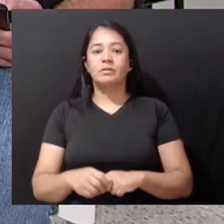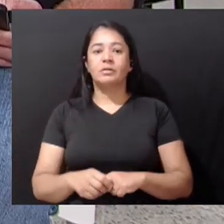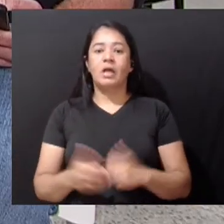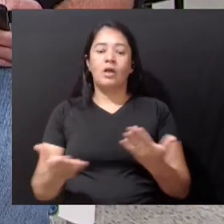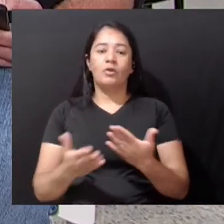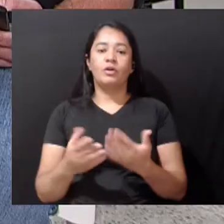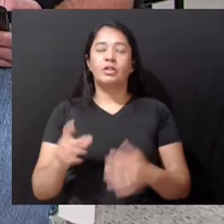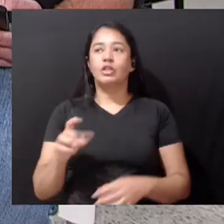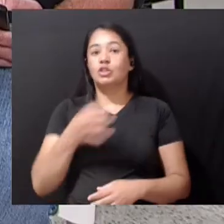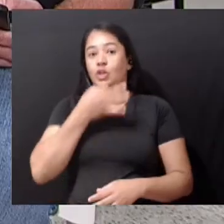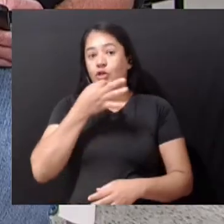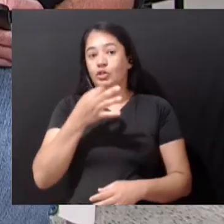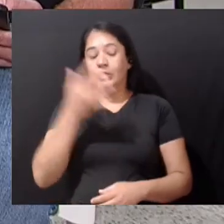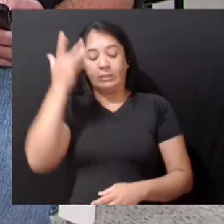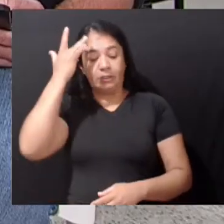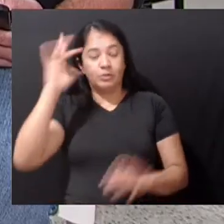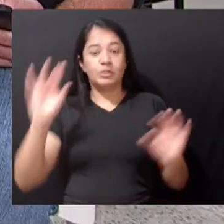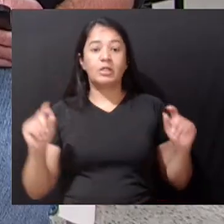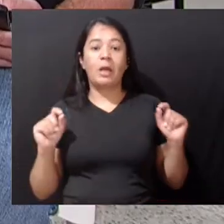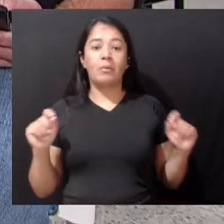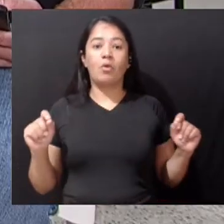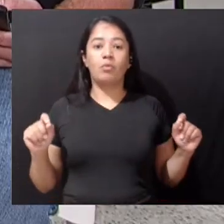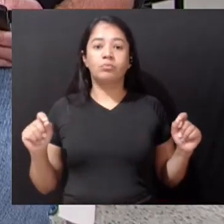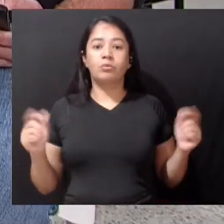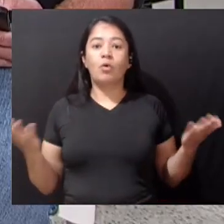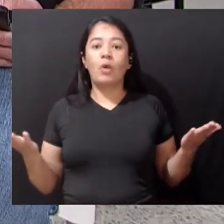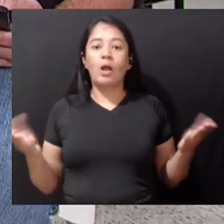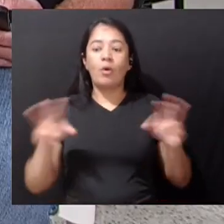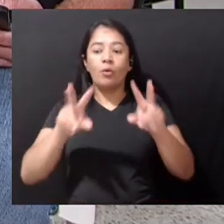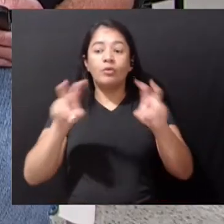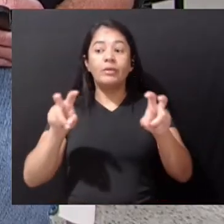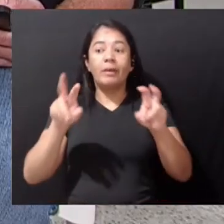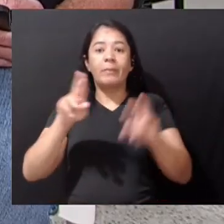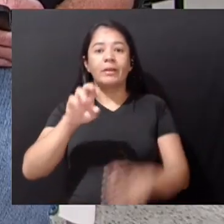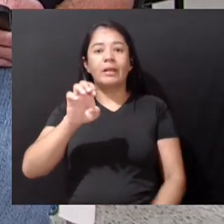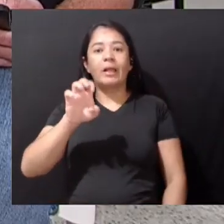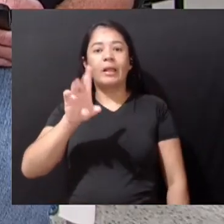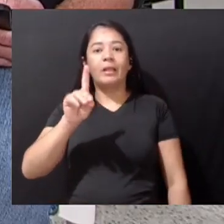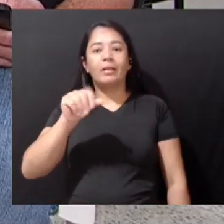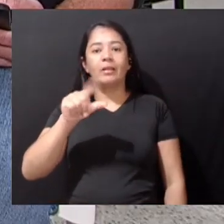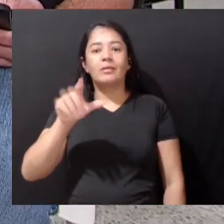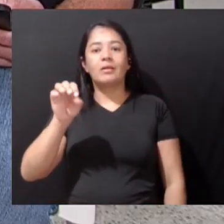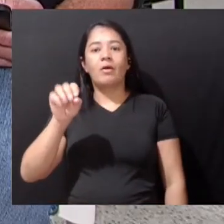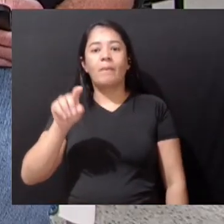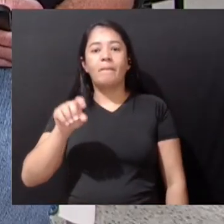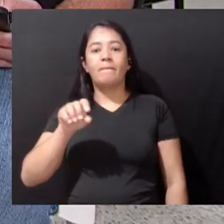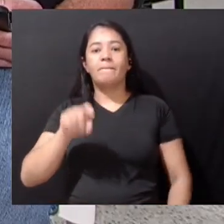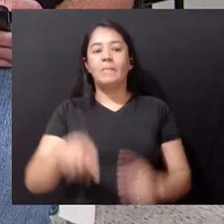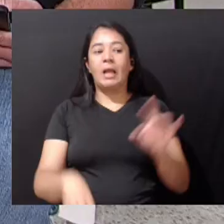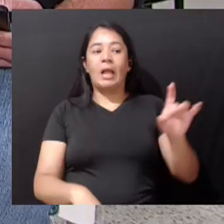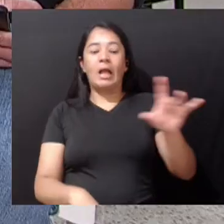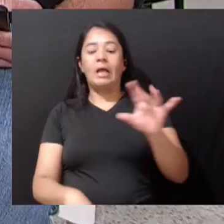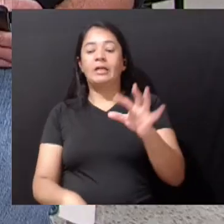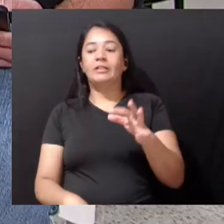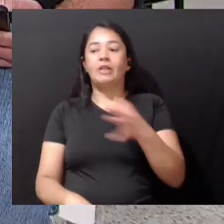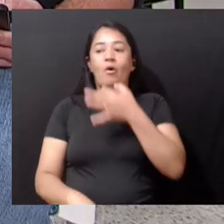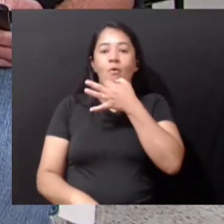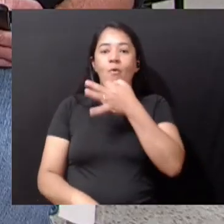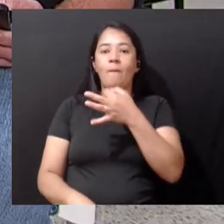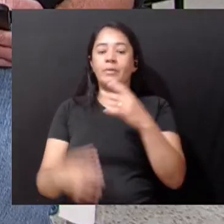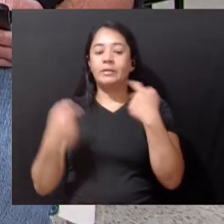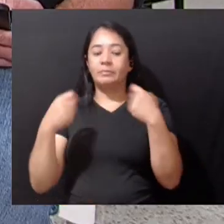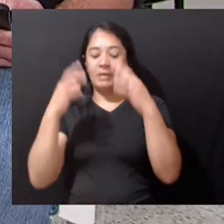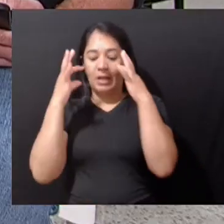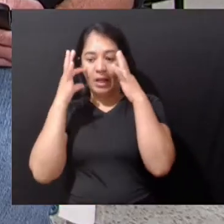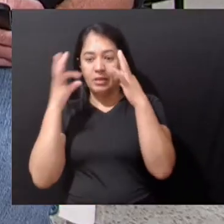sabe exatamente qual vai ser o tema da redação, mas cada um está tendo uma aposta. Então, estar atento a tudo. Hoje em dia a gente tem